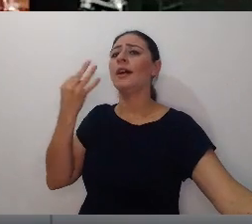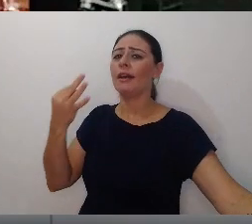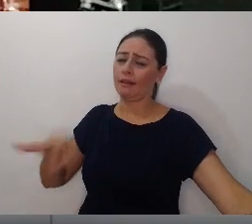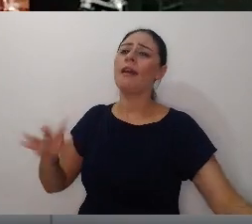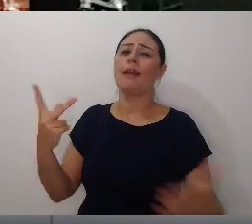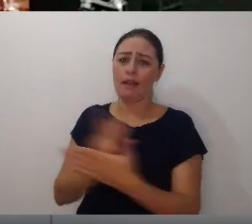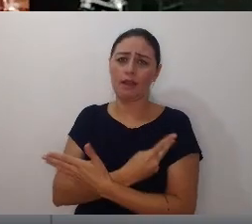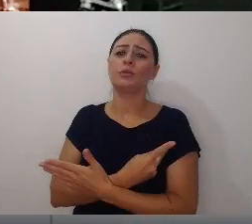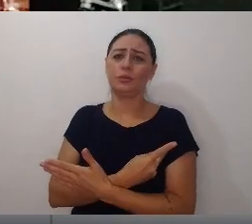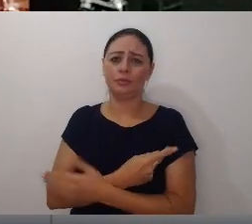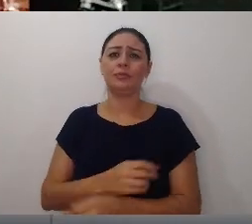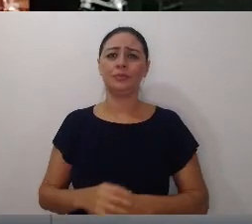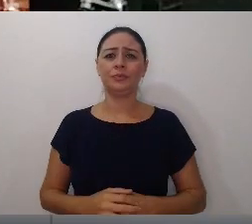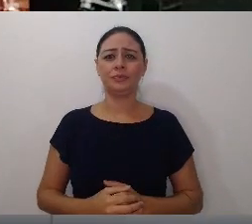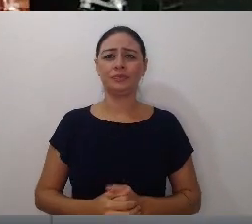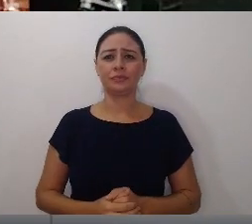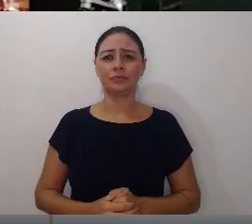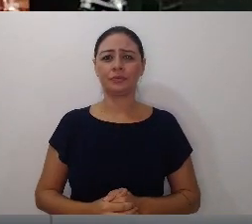errado.